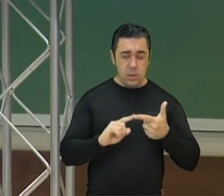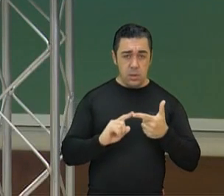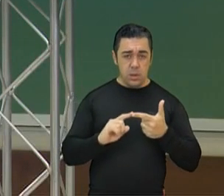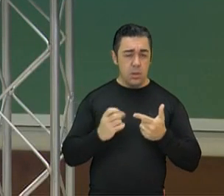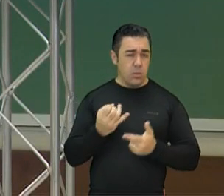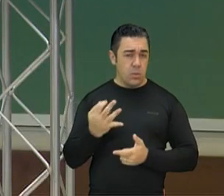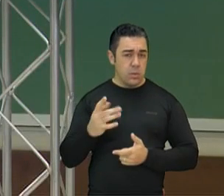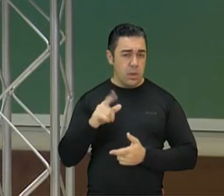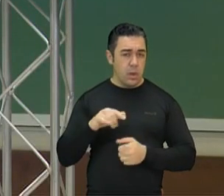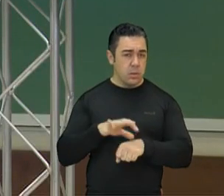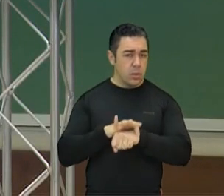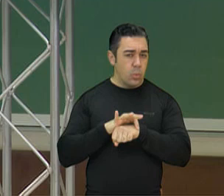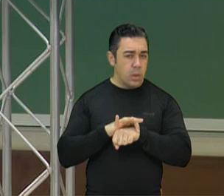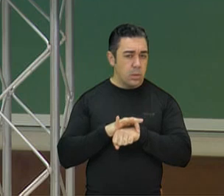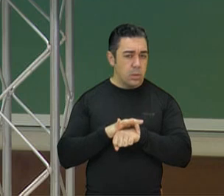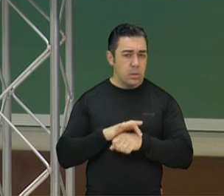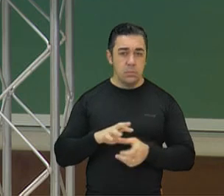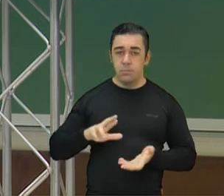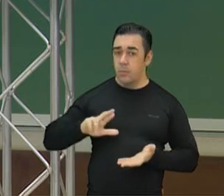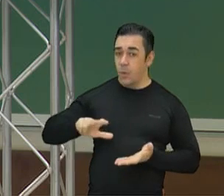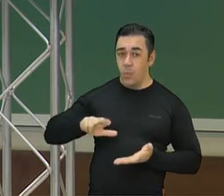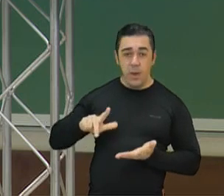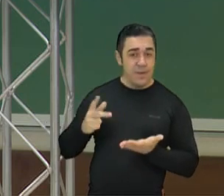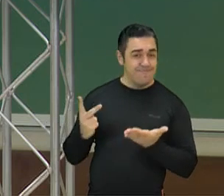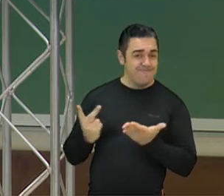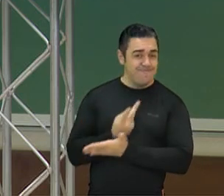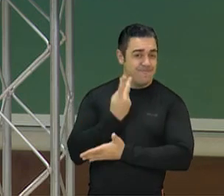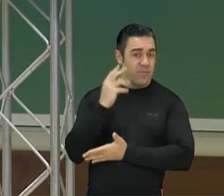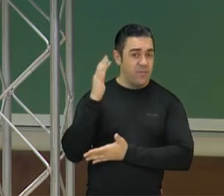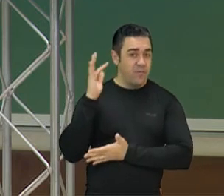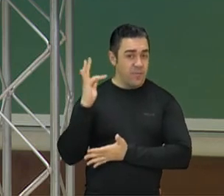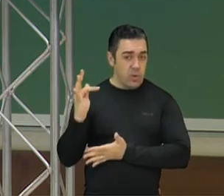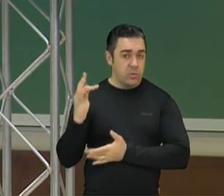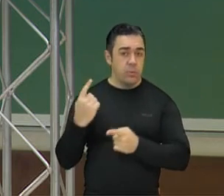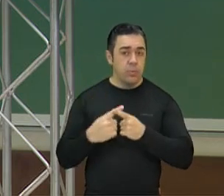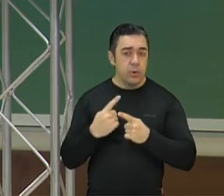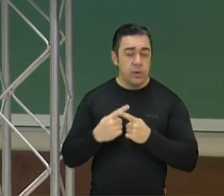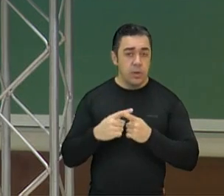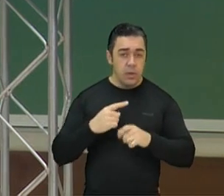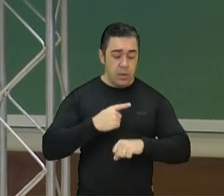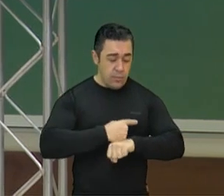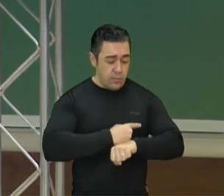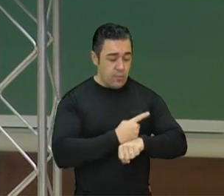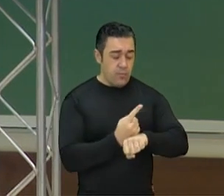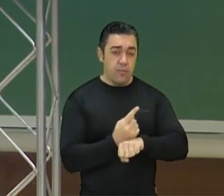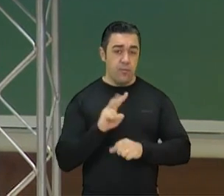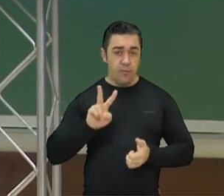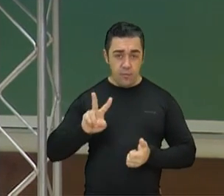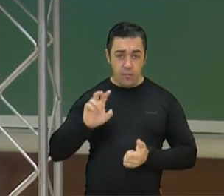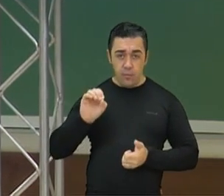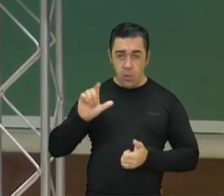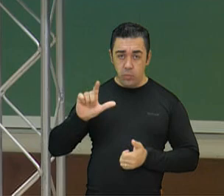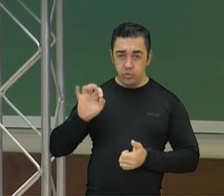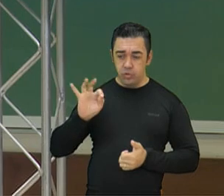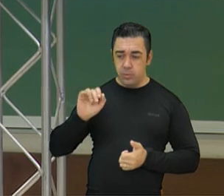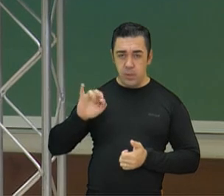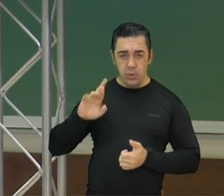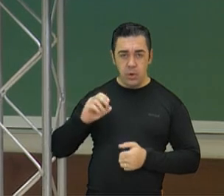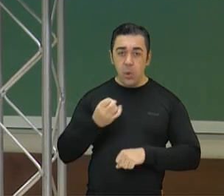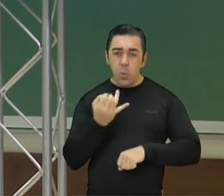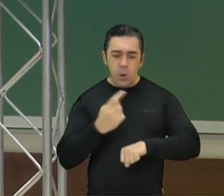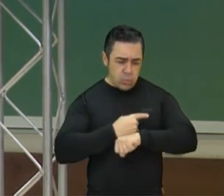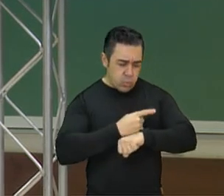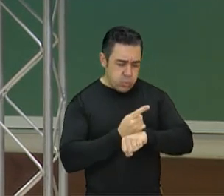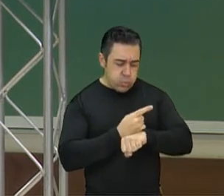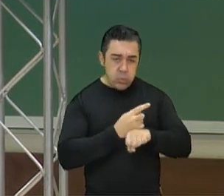de segurança. Essa está errada porque o voltímetro ele mede a tensão